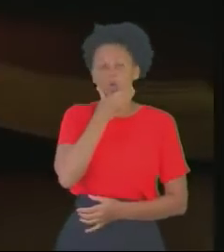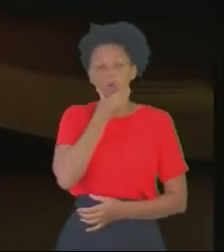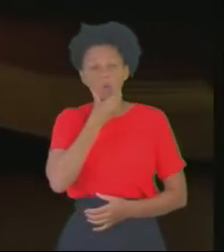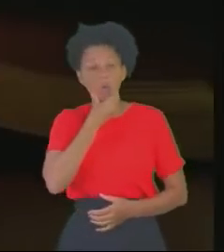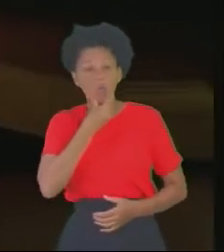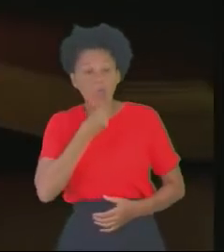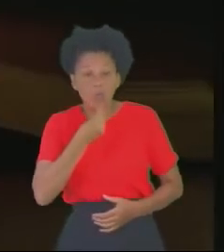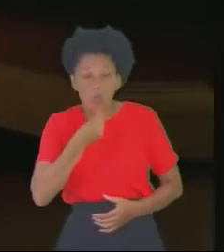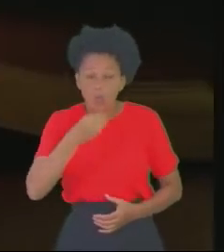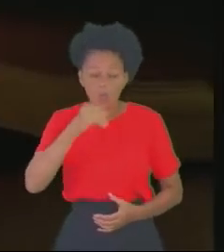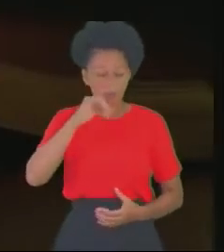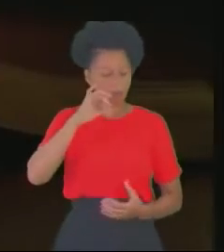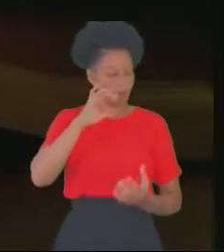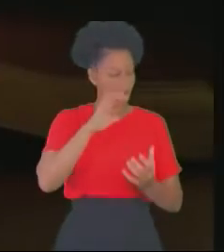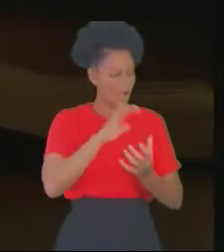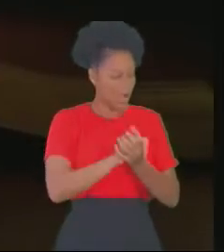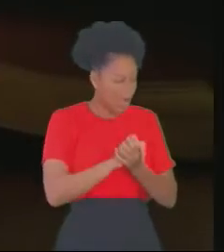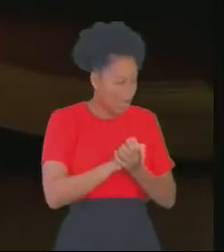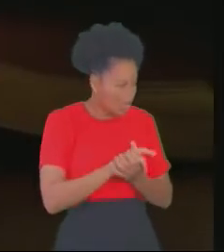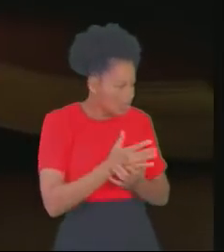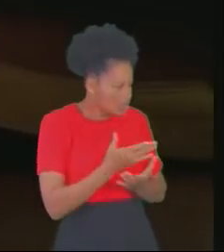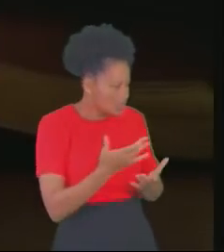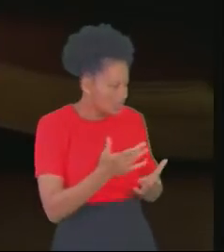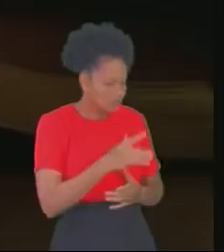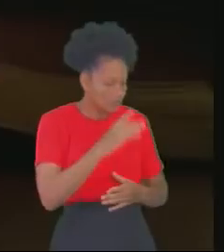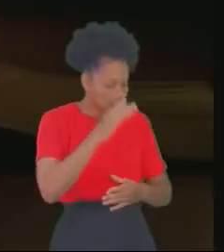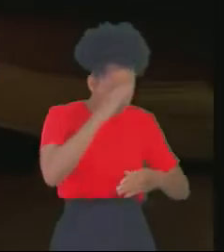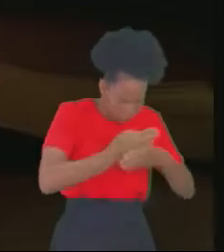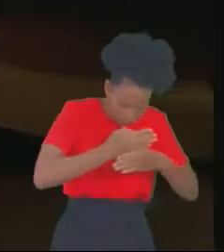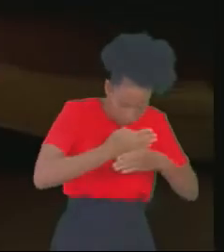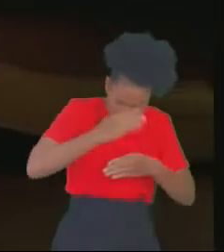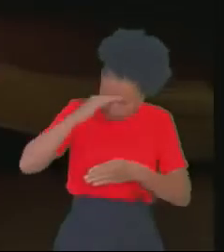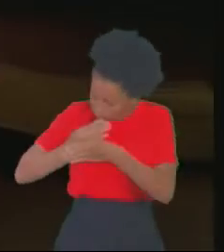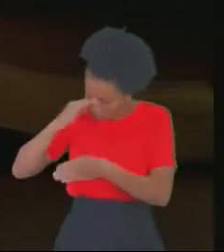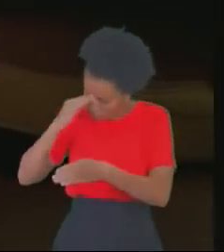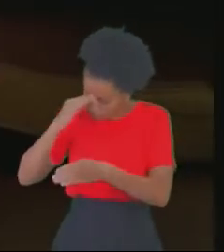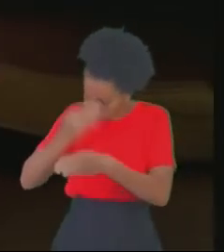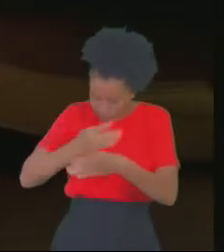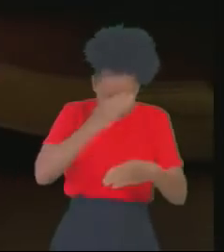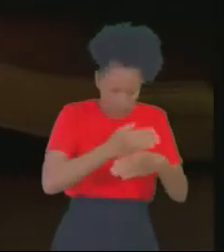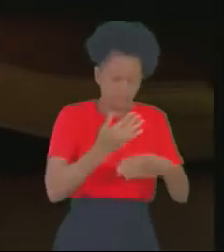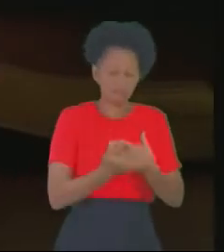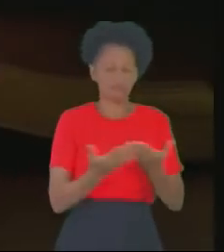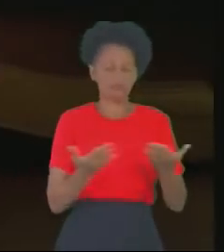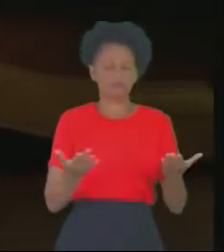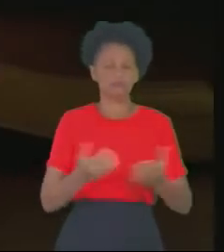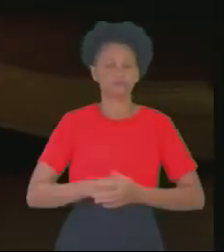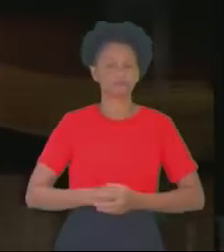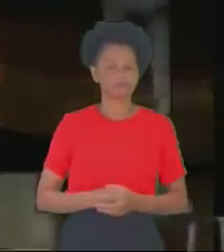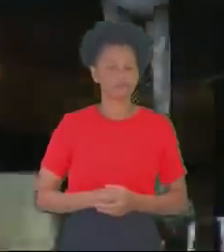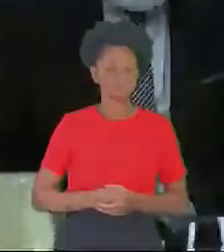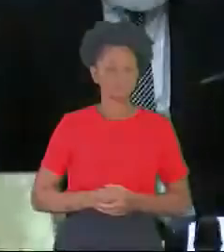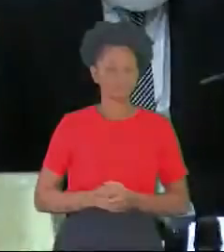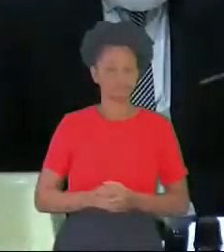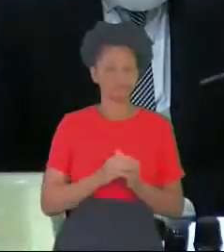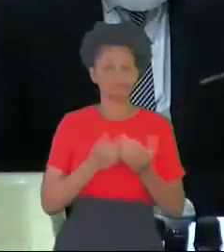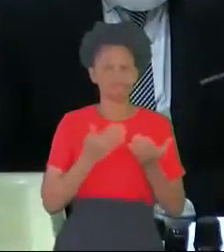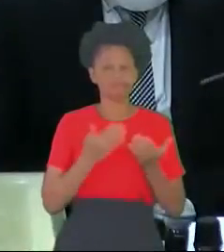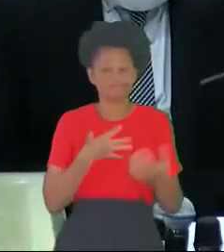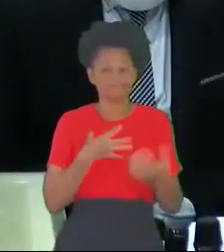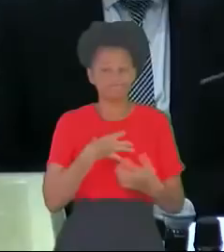tosquenejaram todas e adormeceram. Aleluia. Irmãos,